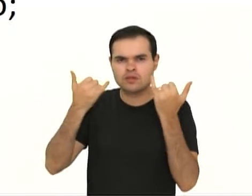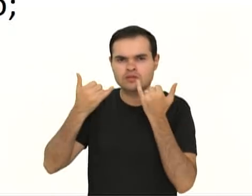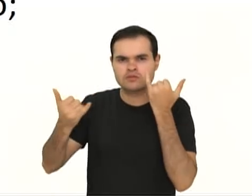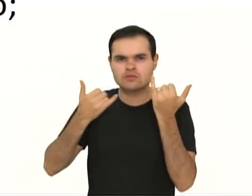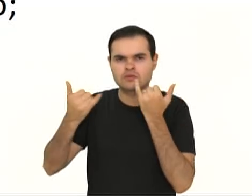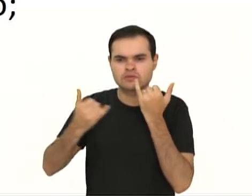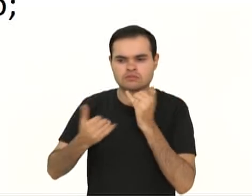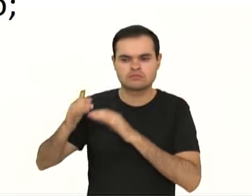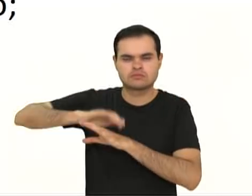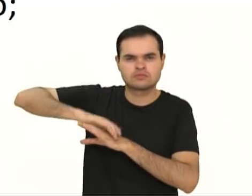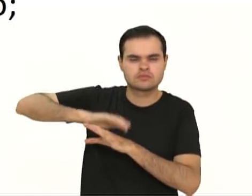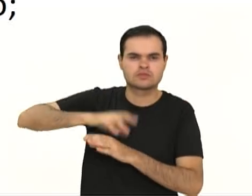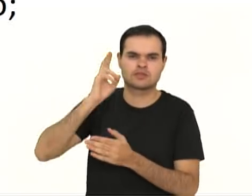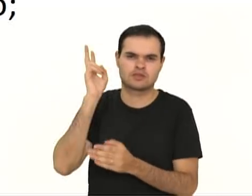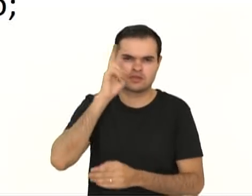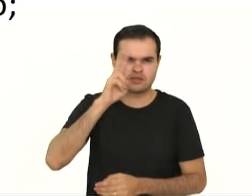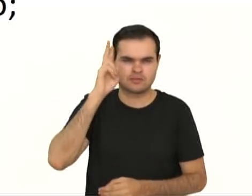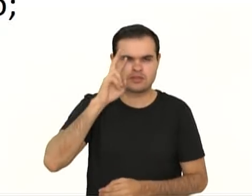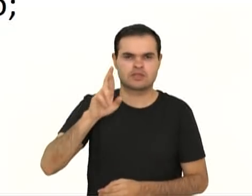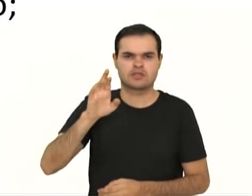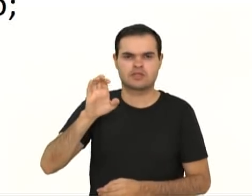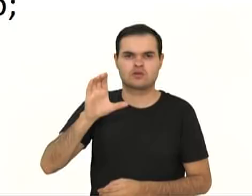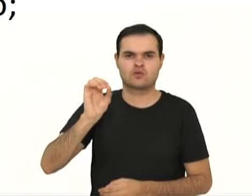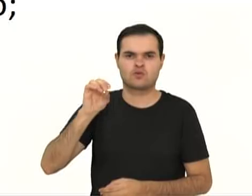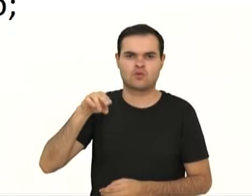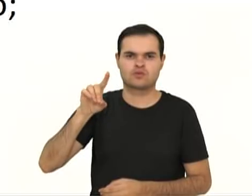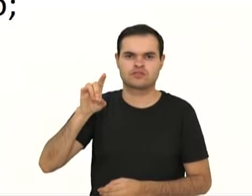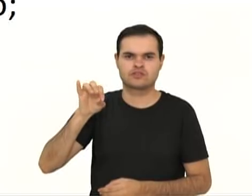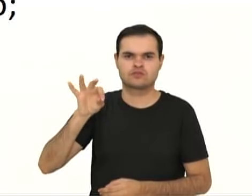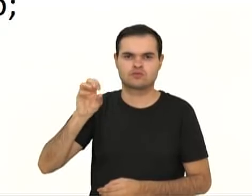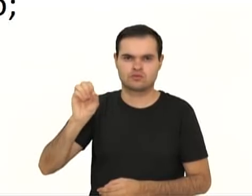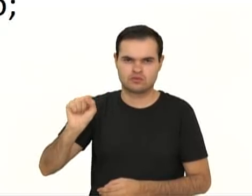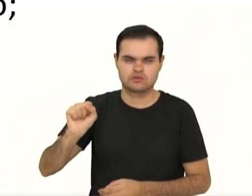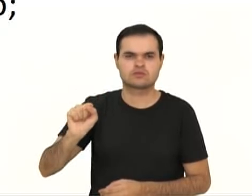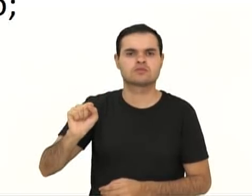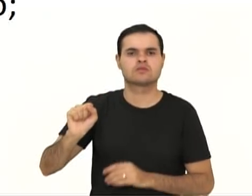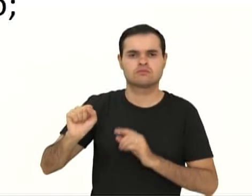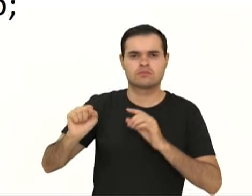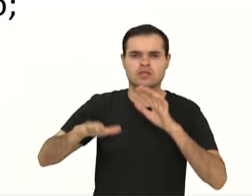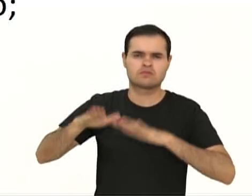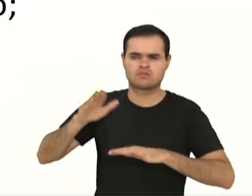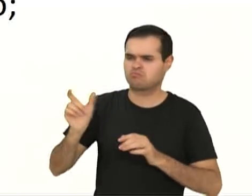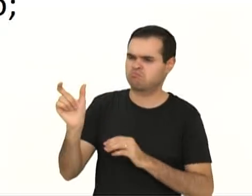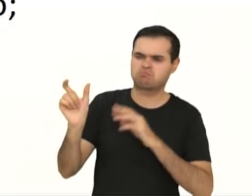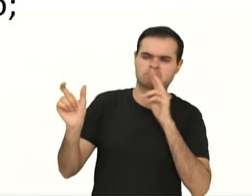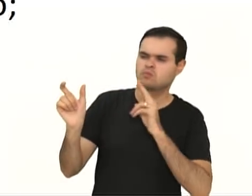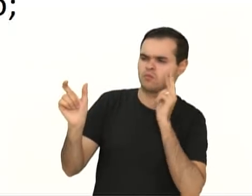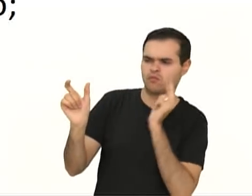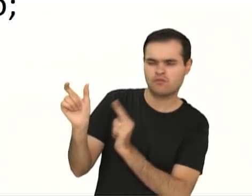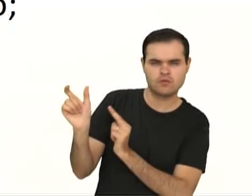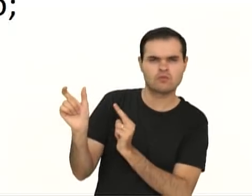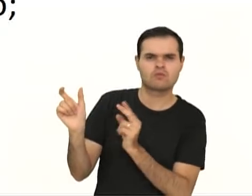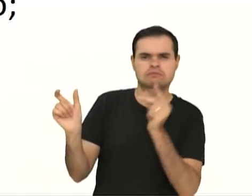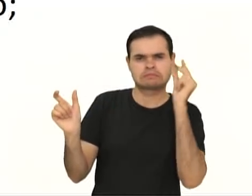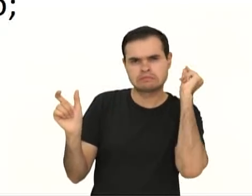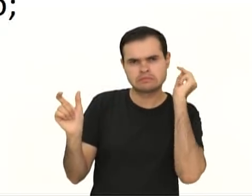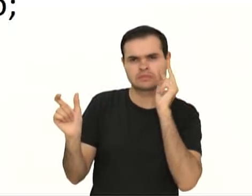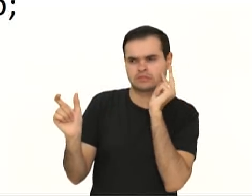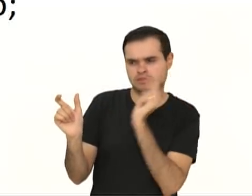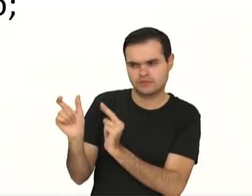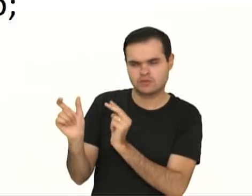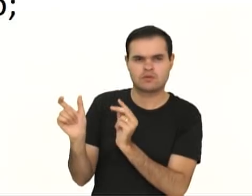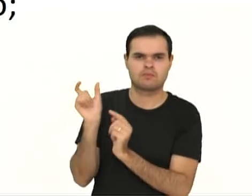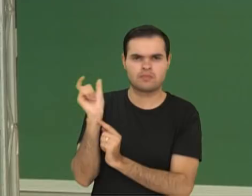e expressões. Lembra lá do reconditos? Talvez você não tenha ouvido ou faz muito tempo que você não ouviu